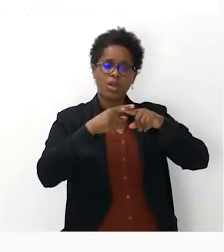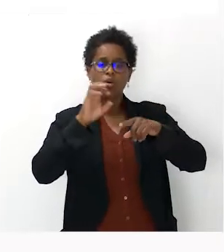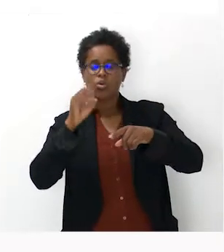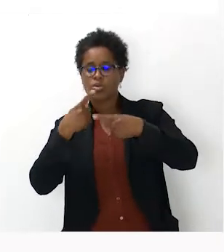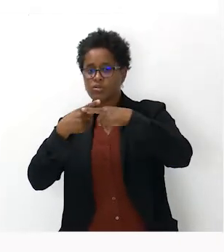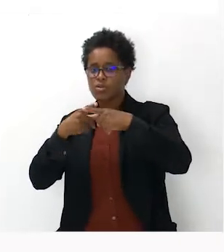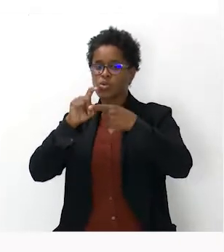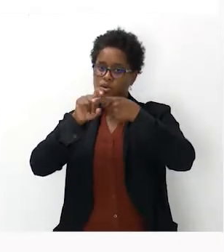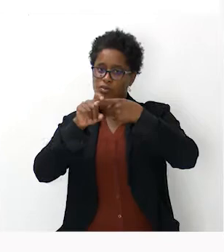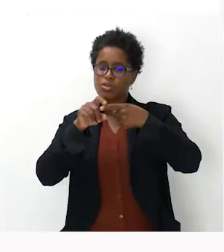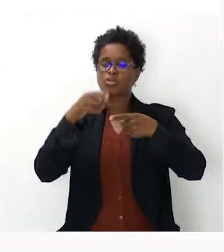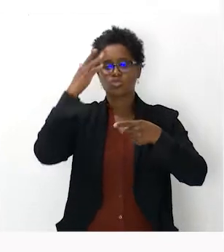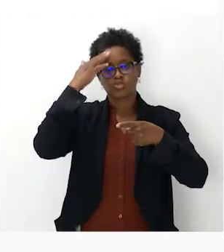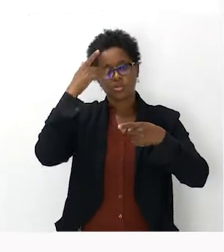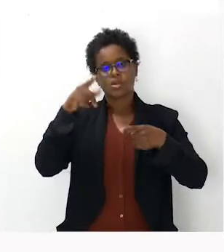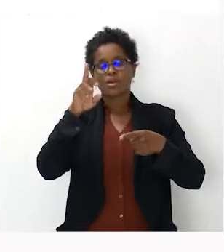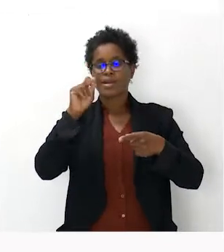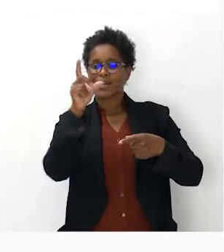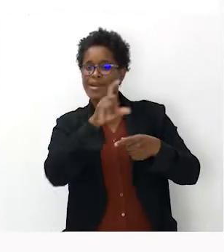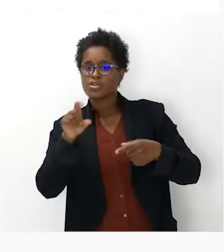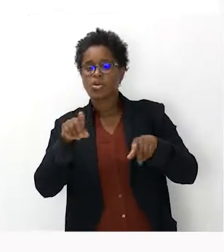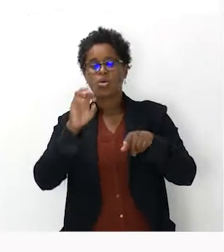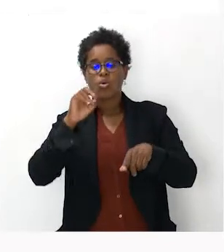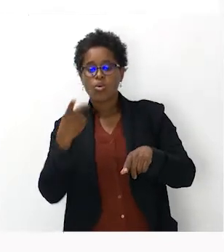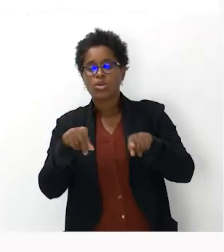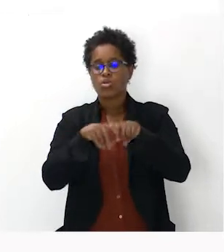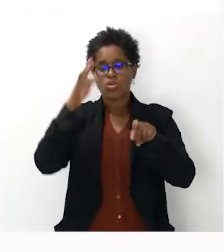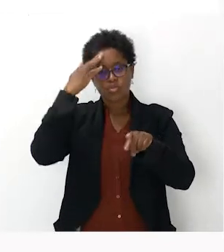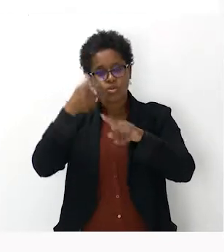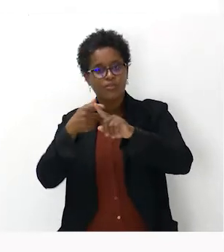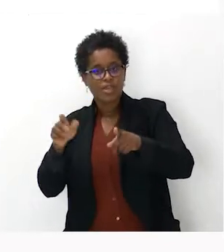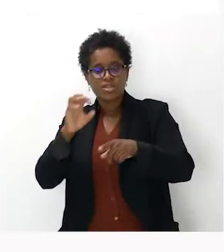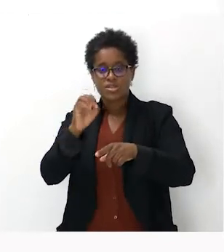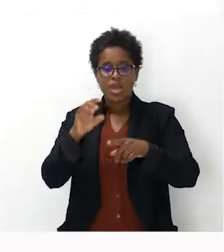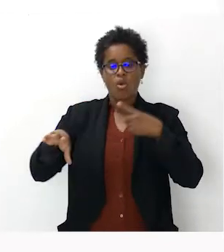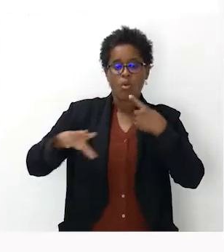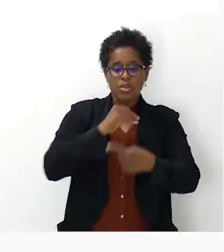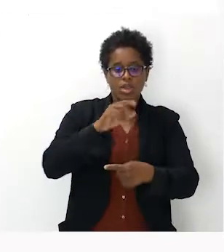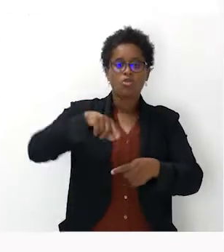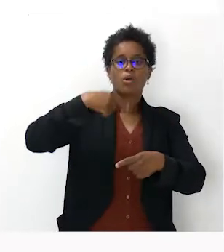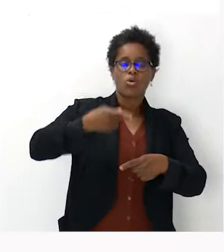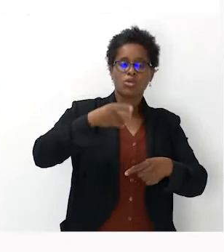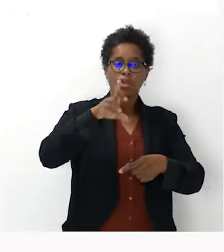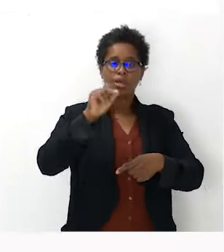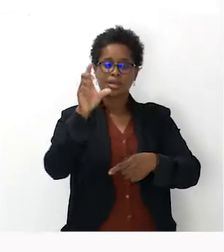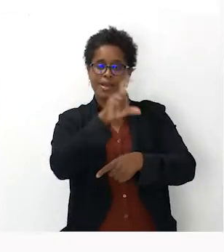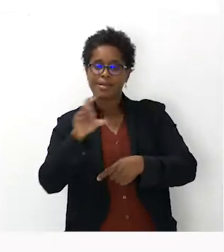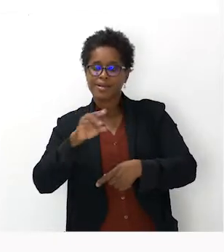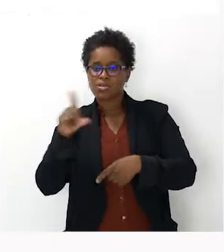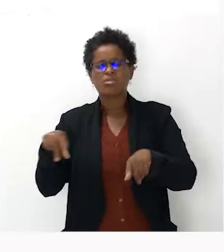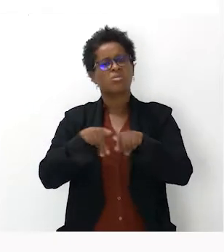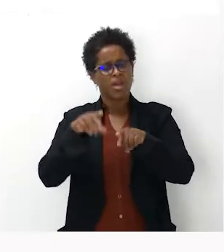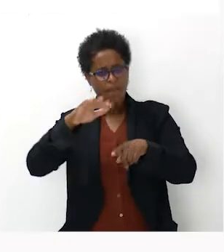mesmo número, diferente de zero, obtém-se uma outra razão que é equivalente à